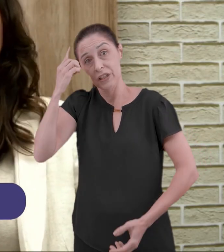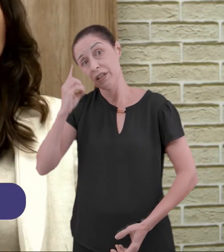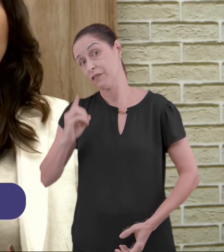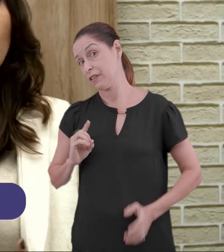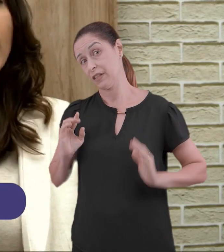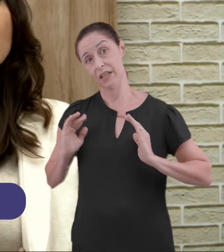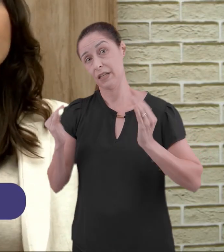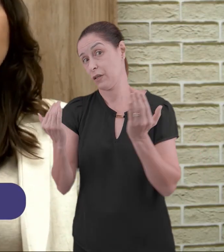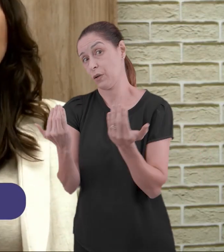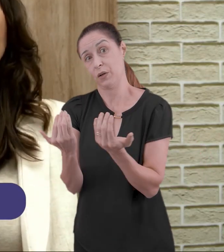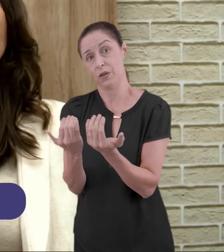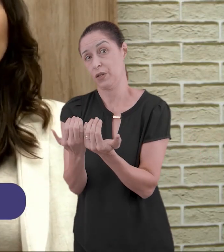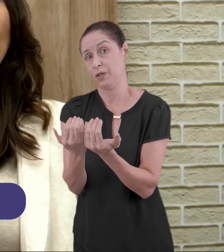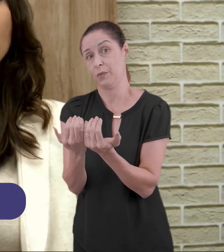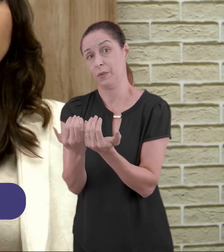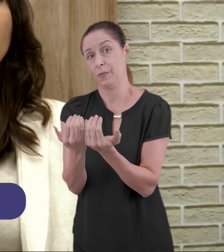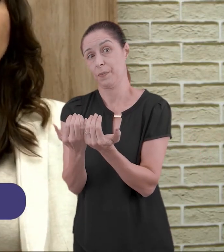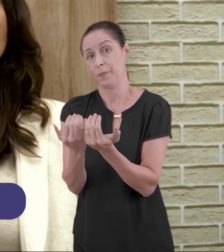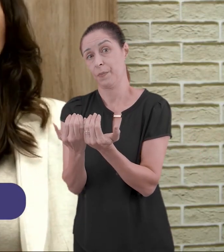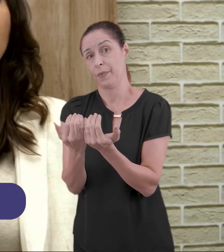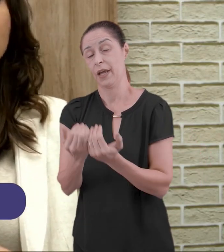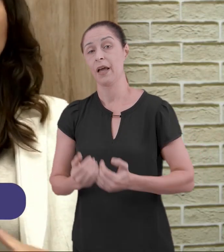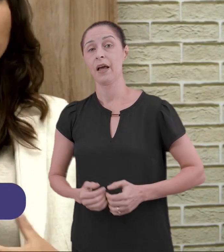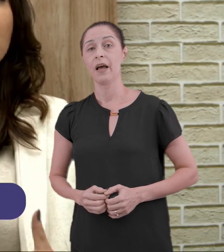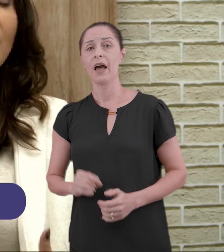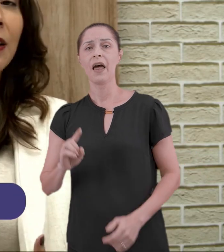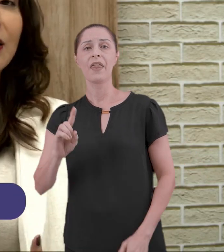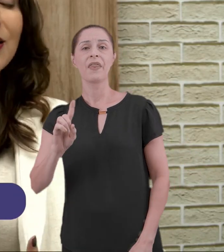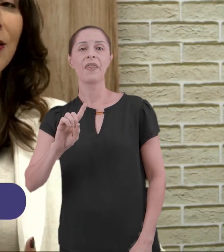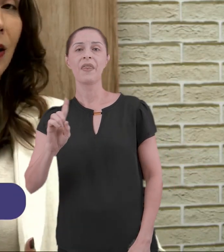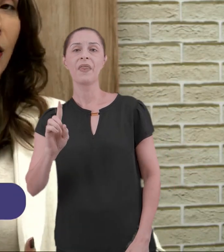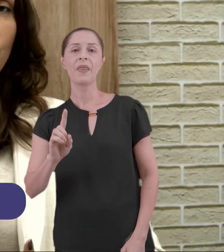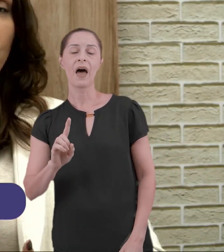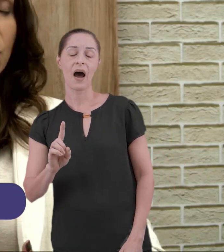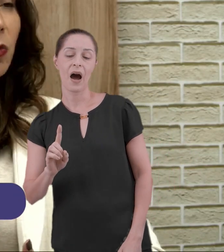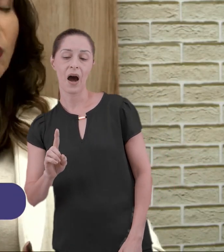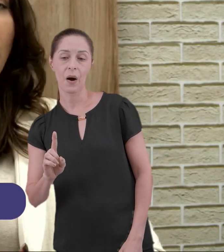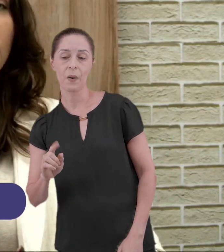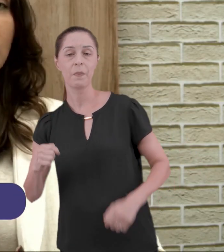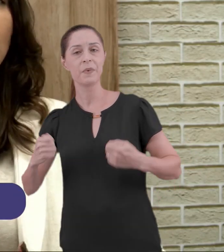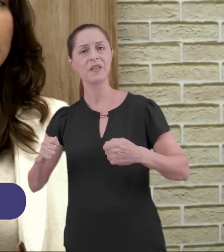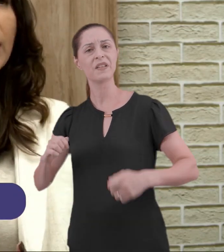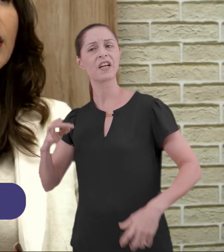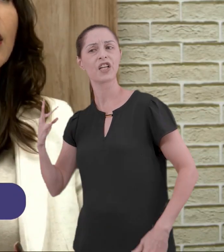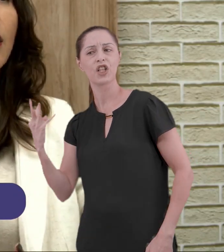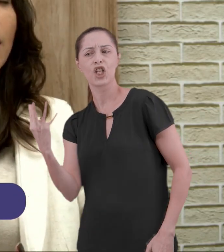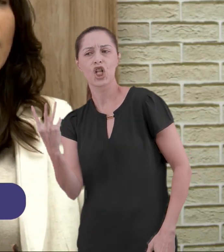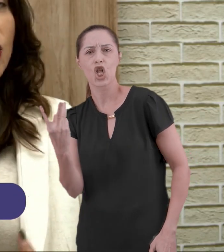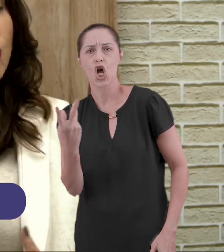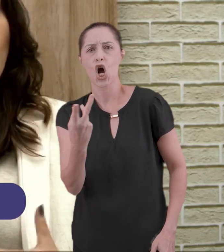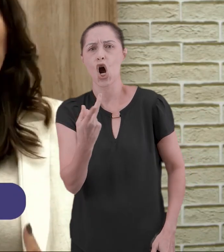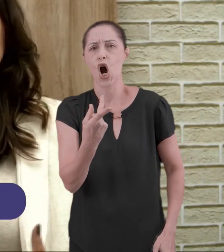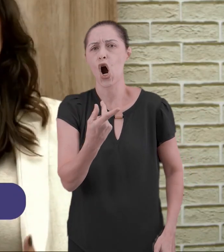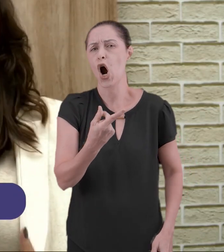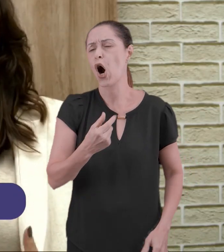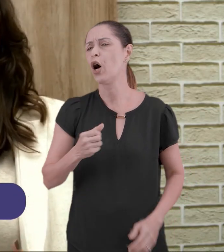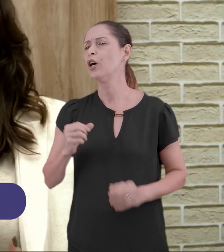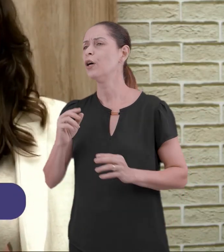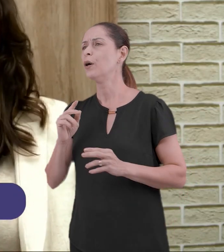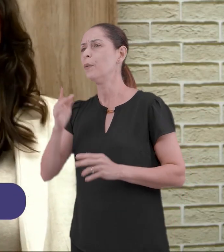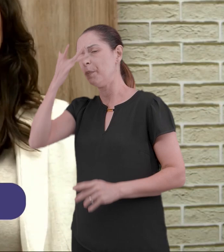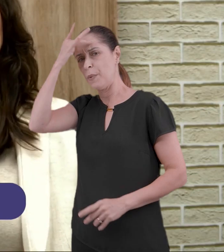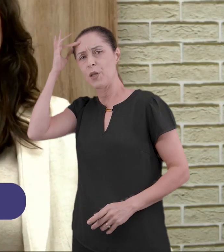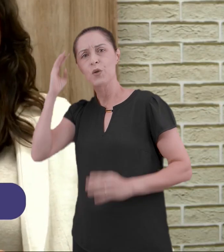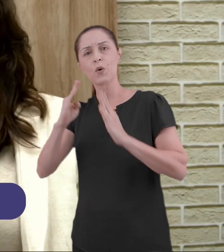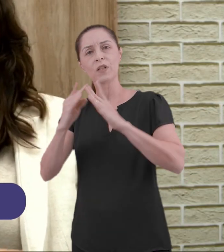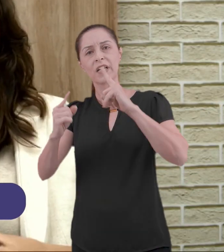né? E não quer dizer que toda a igreja tenha que ser especialista em autismo, não. Né? A gente só precisa